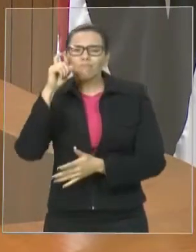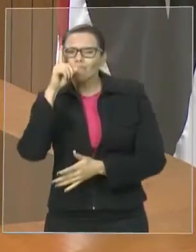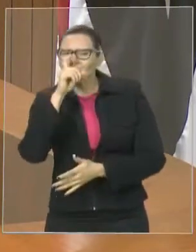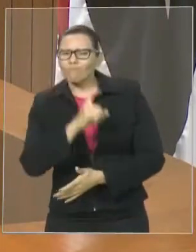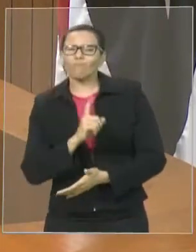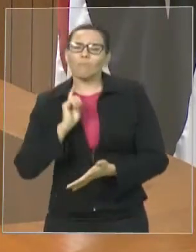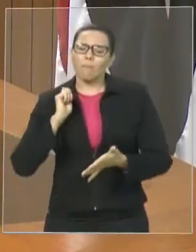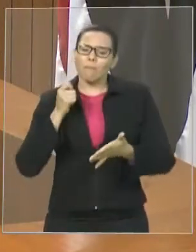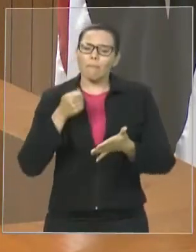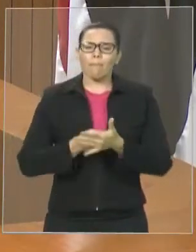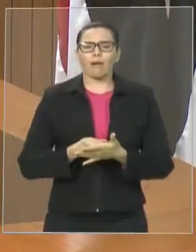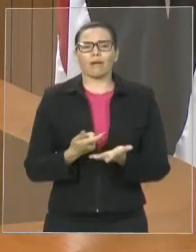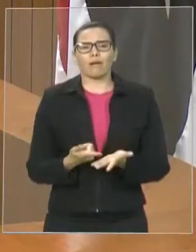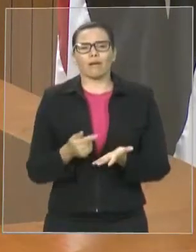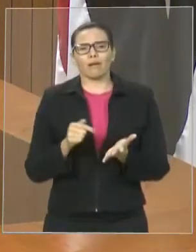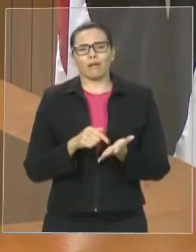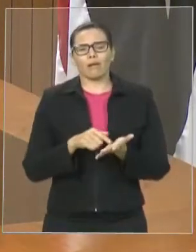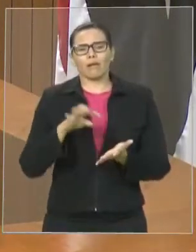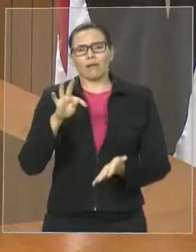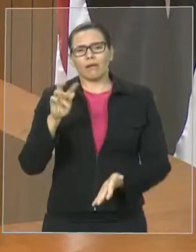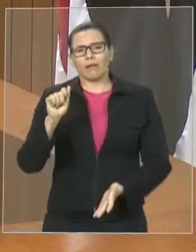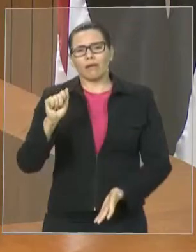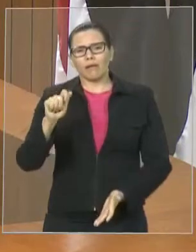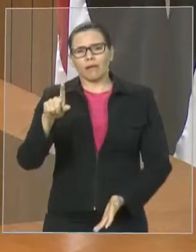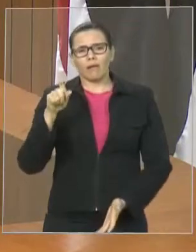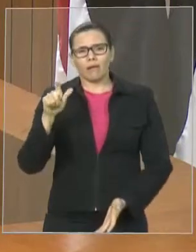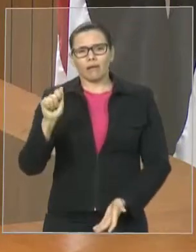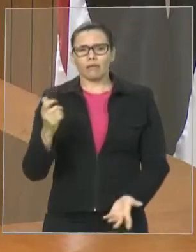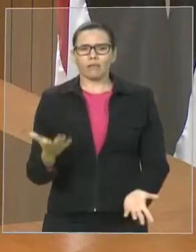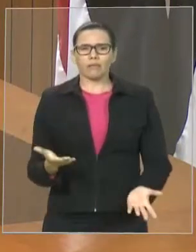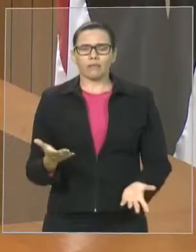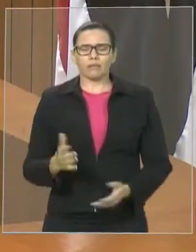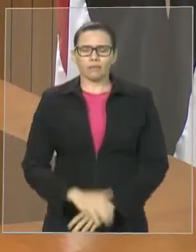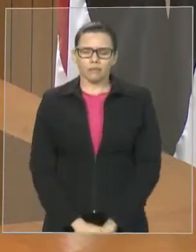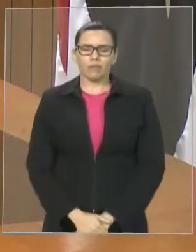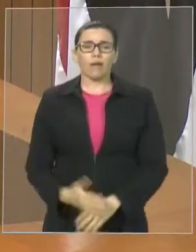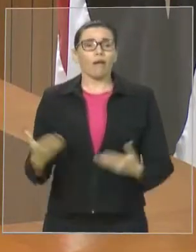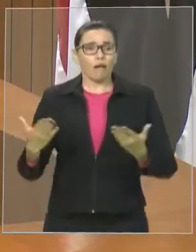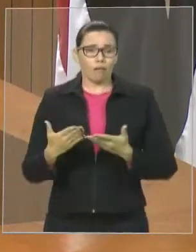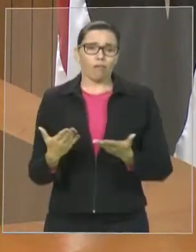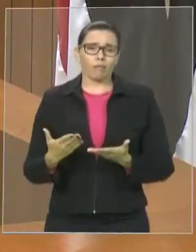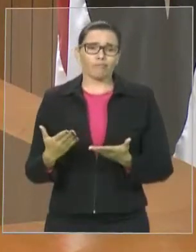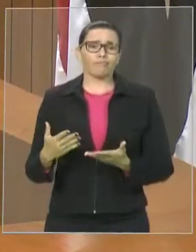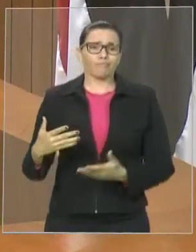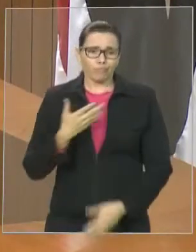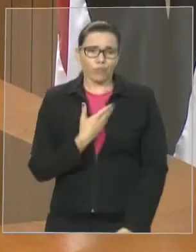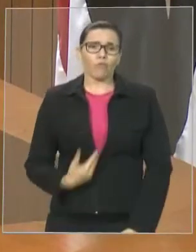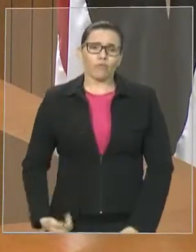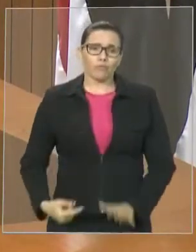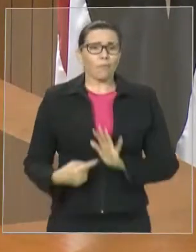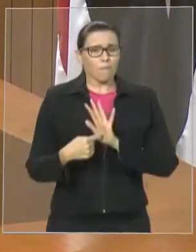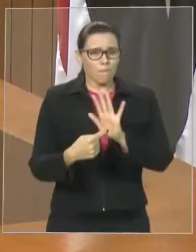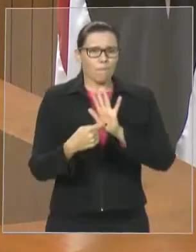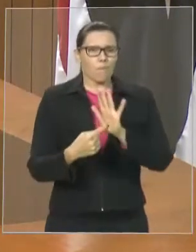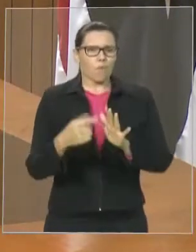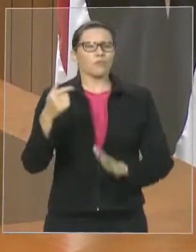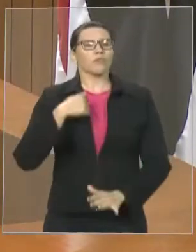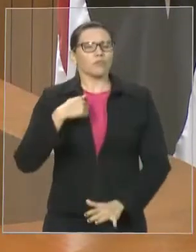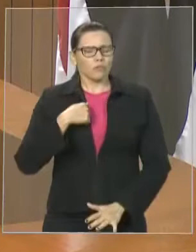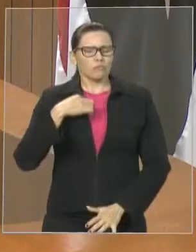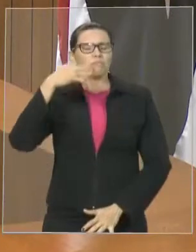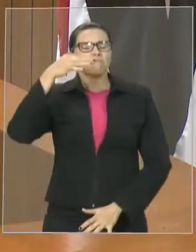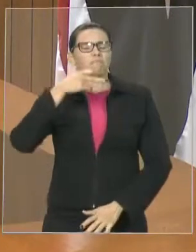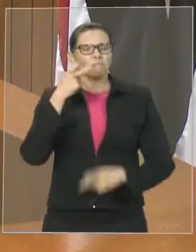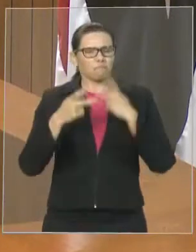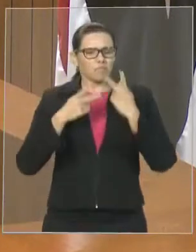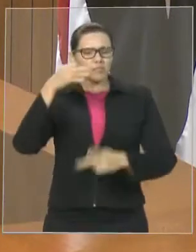o governador e confirma tudo aquilo que eu dizia, deputado Max Barros, editando uma medida provisória